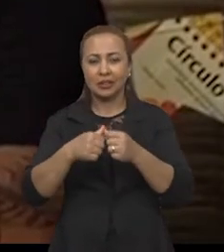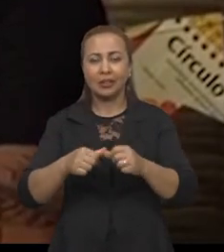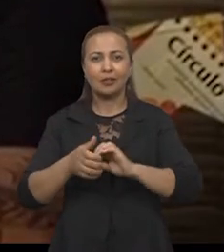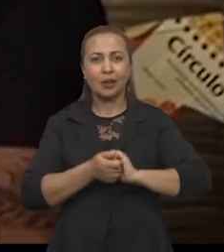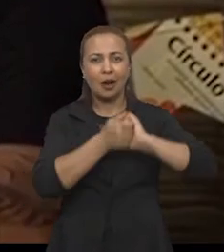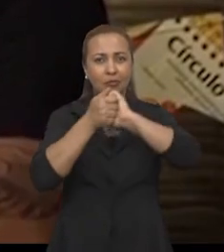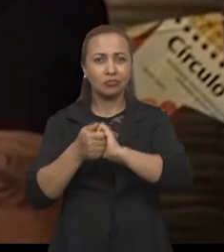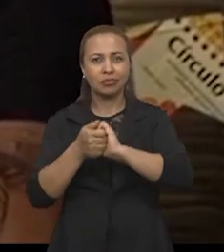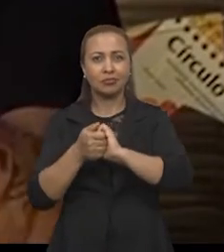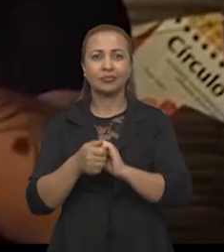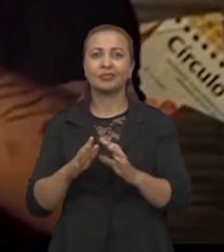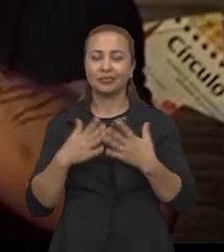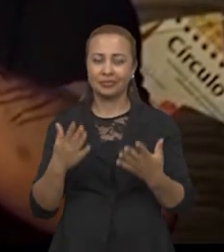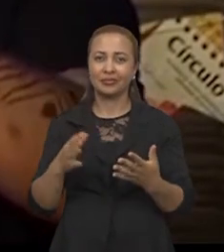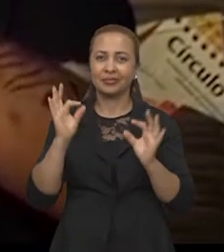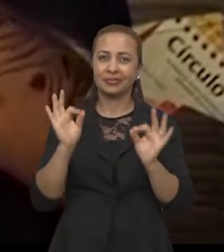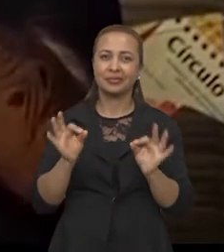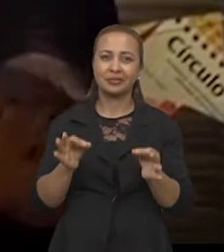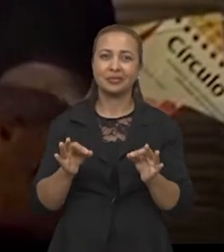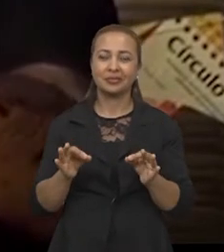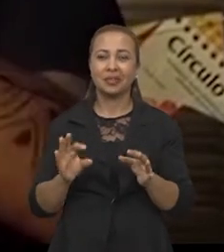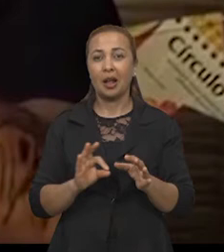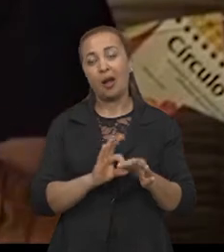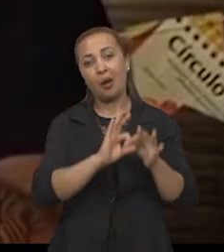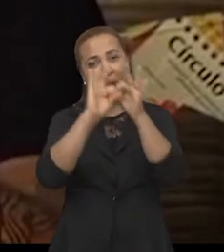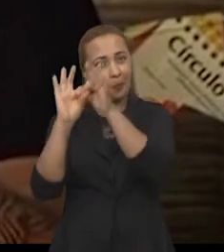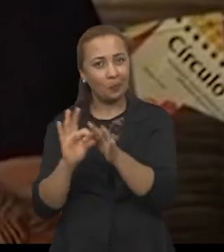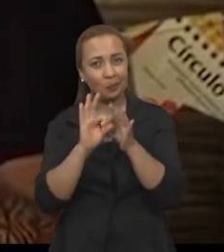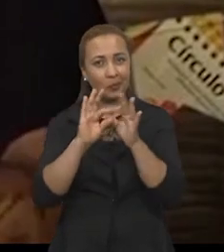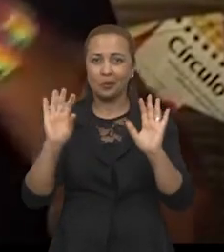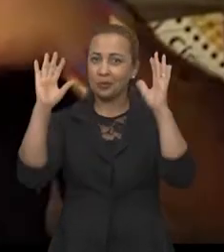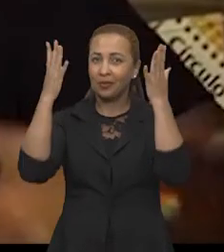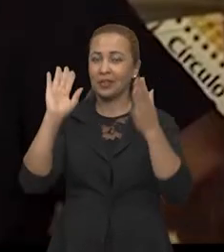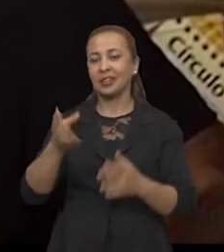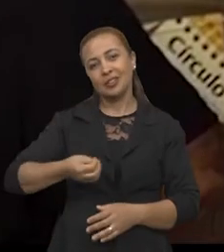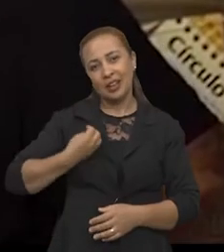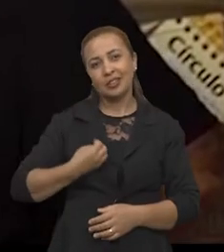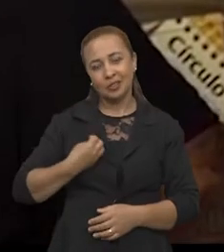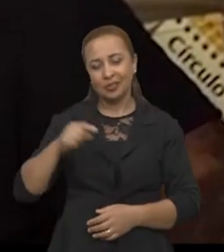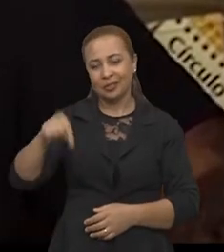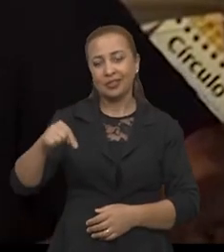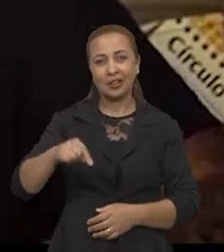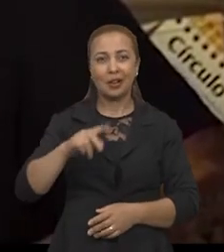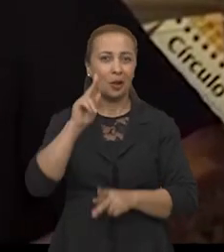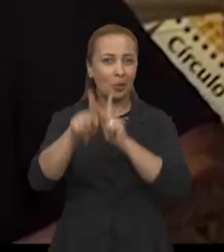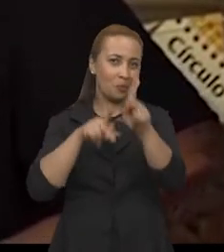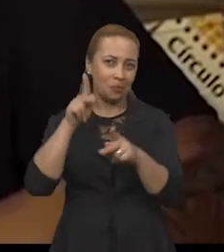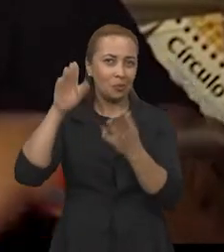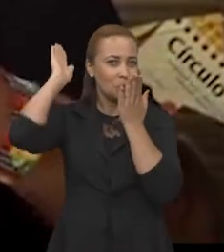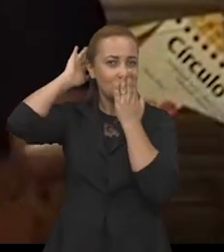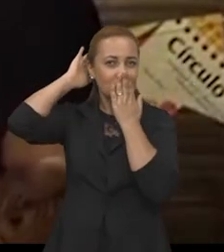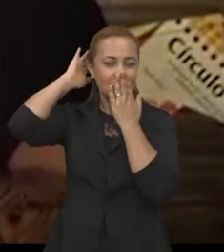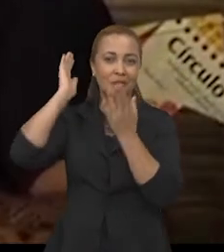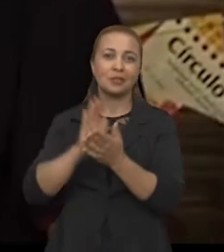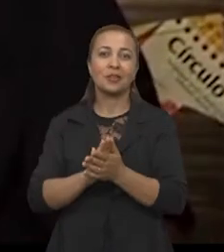referendadas uma na outra, né? Então, aí é provavelmente com essa junção de uma festa que já existia aqui dos povos tradicionais,